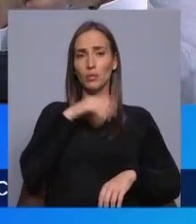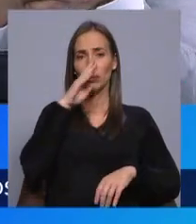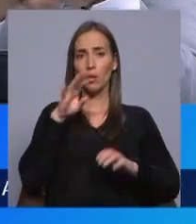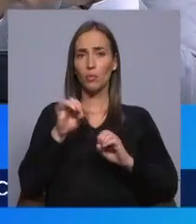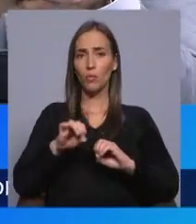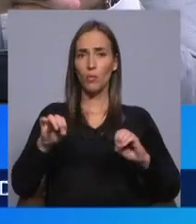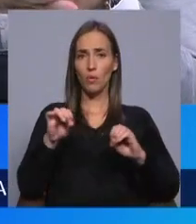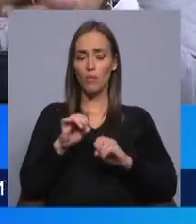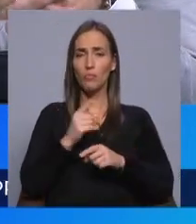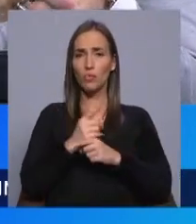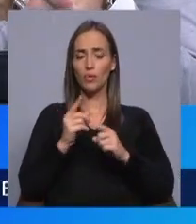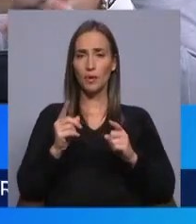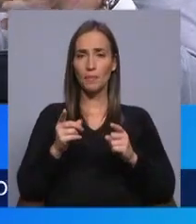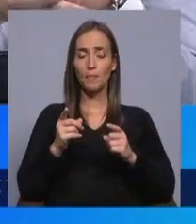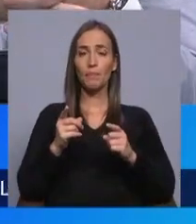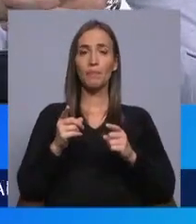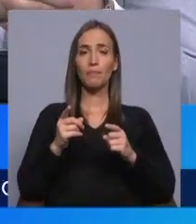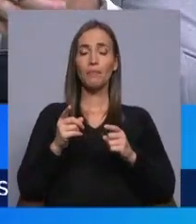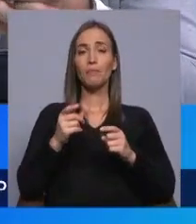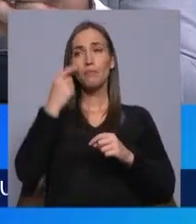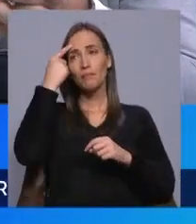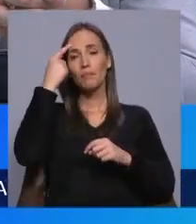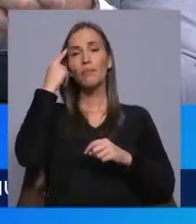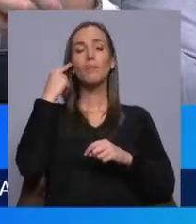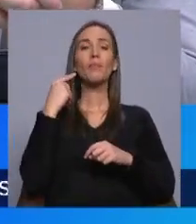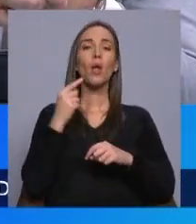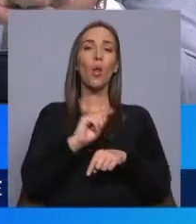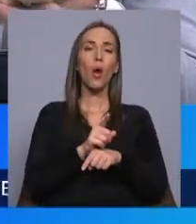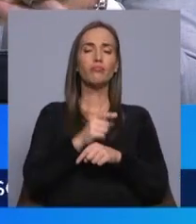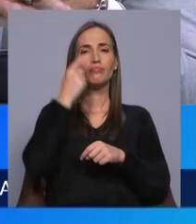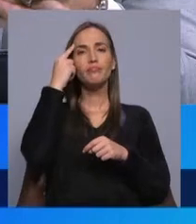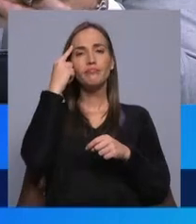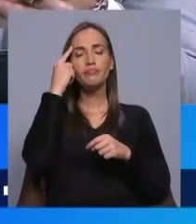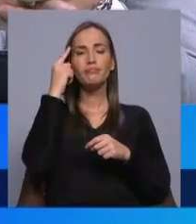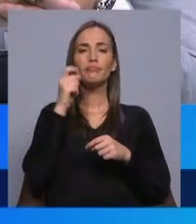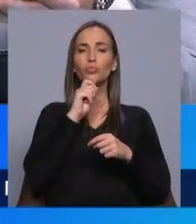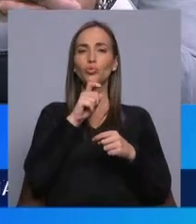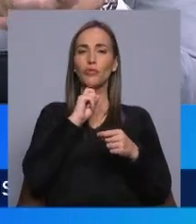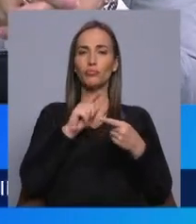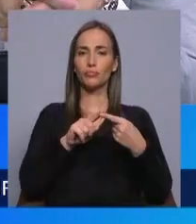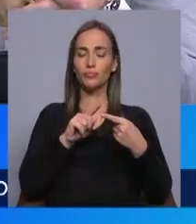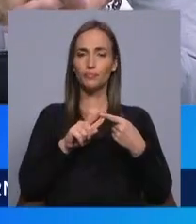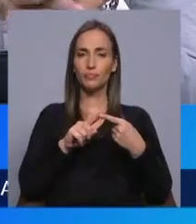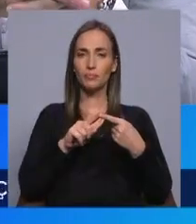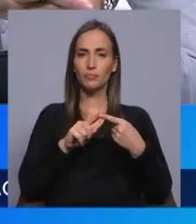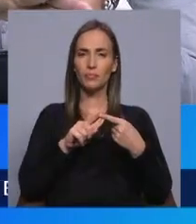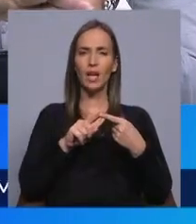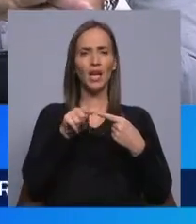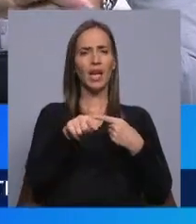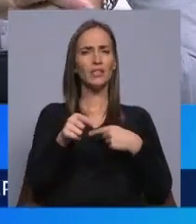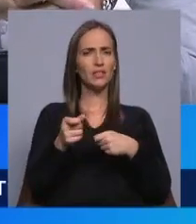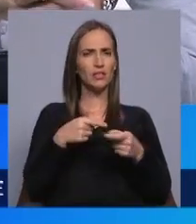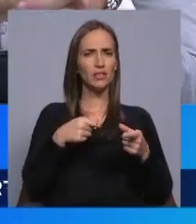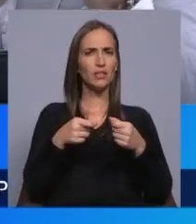a encontrar? Bom, os astrónomos formularam, obviamente, logo as suas hipóteses. Primeira hipótese, será que esta